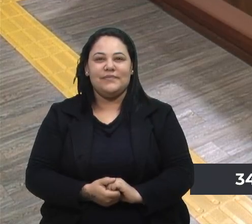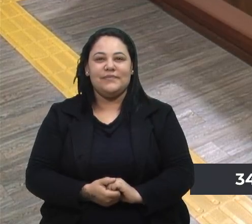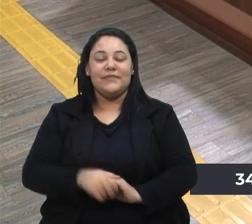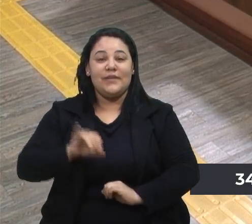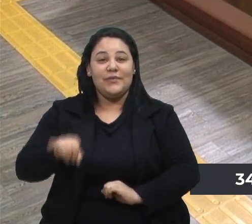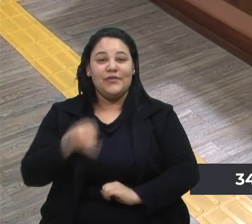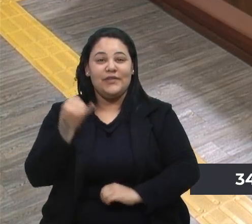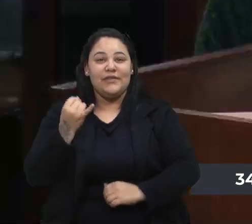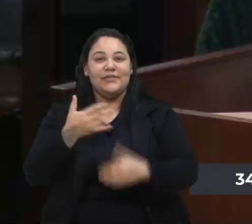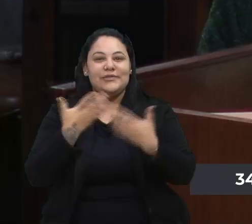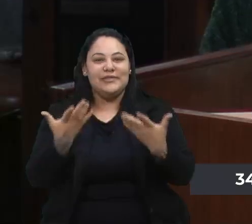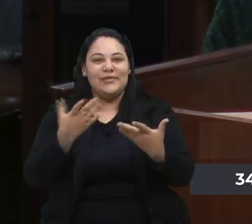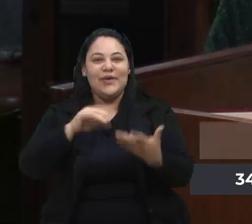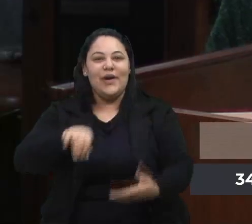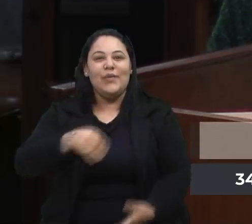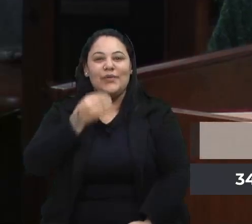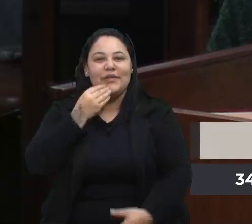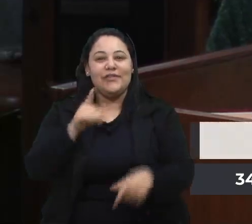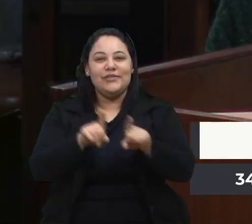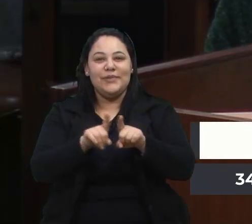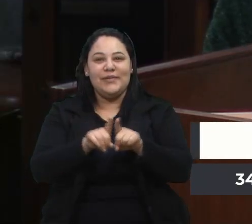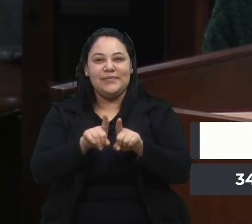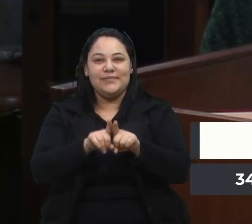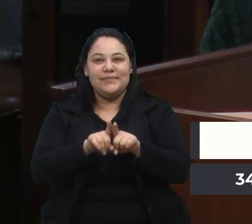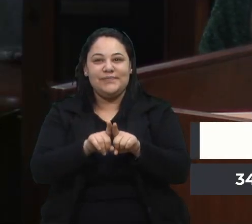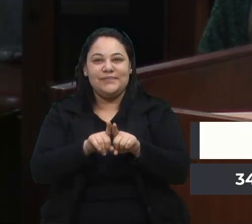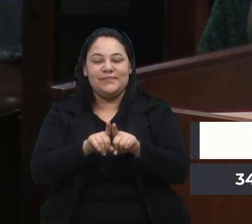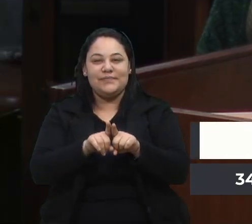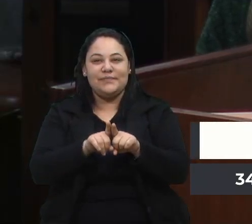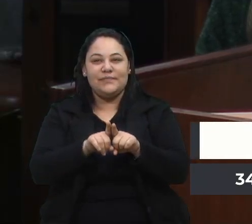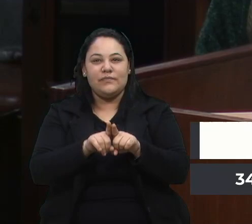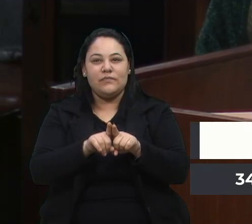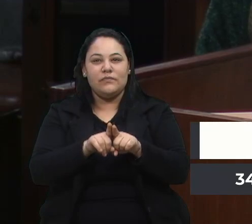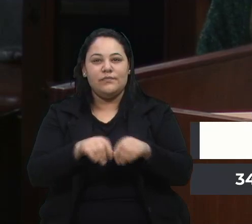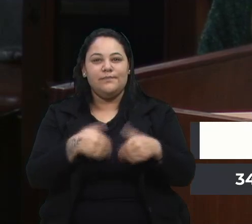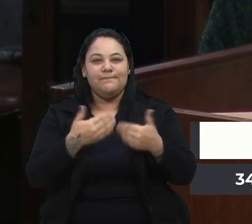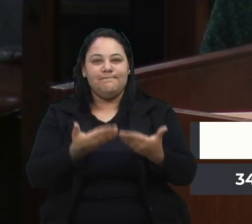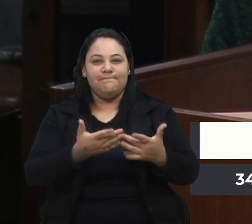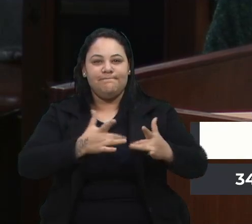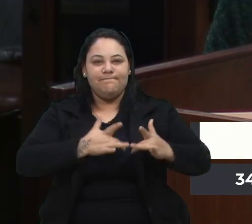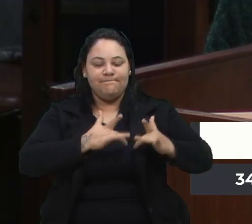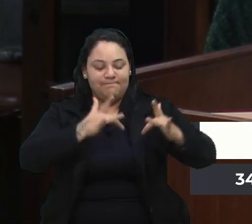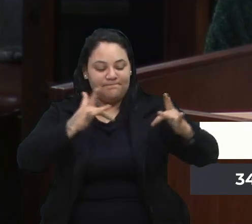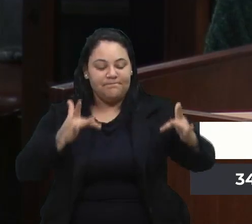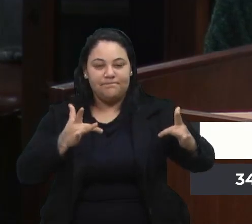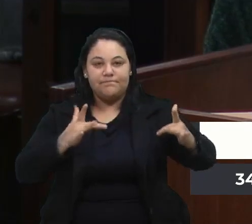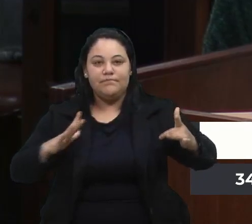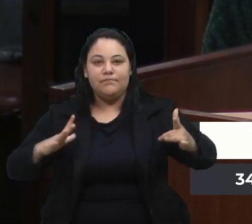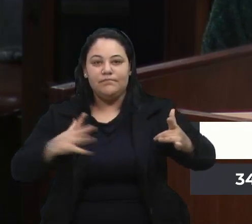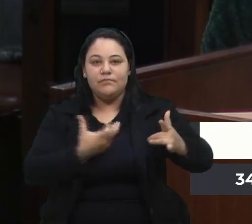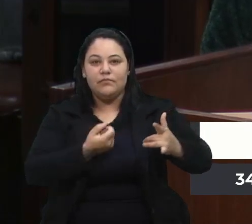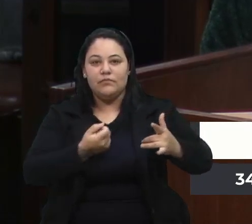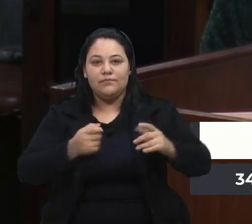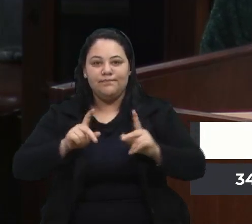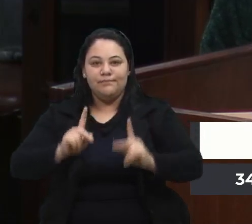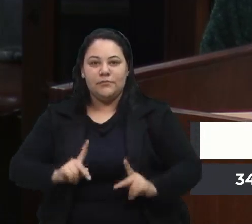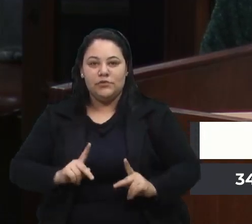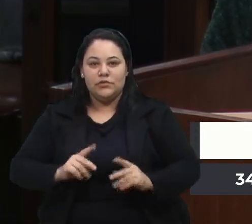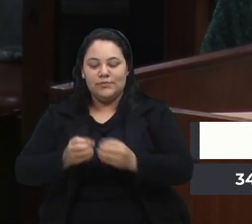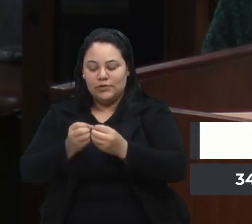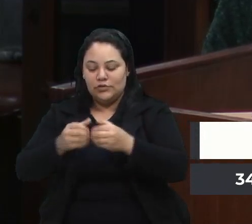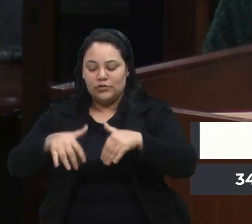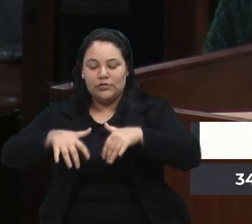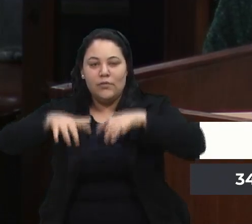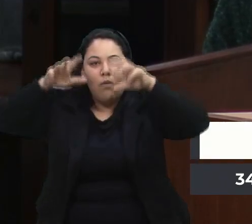Aproveitamos, então, a oportunidade também para prestar a nossa solidariedade a todas as pessoas afetadas pela tempestade na